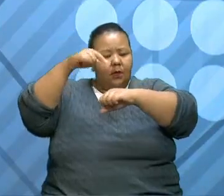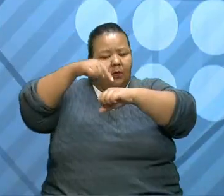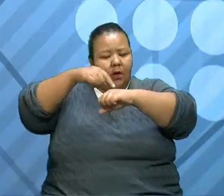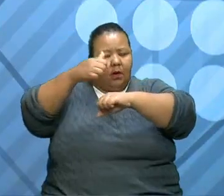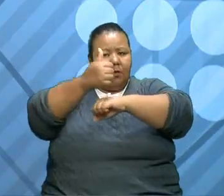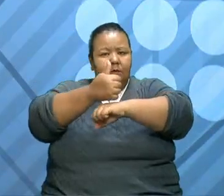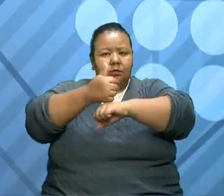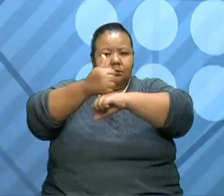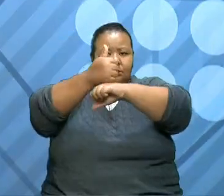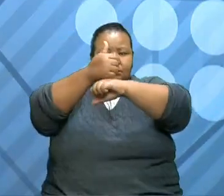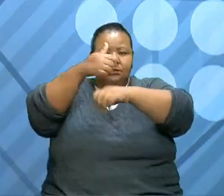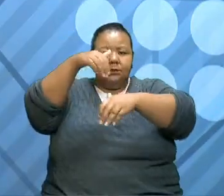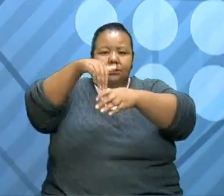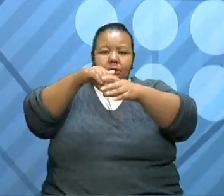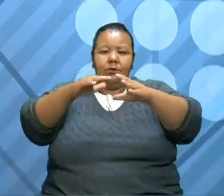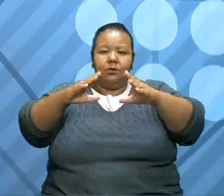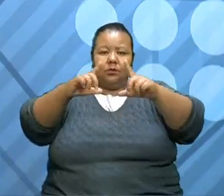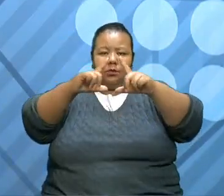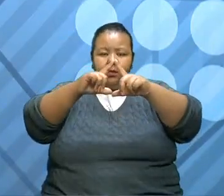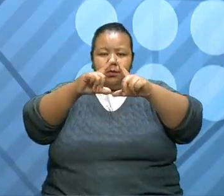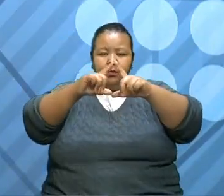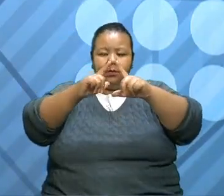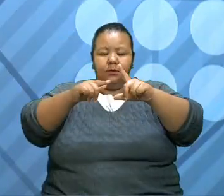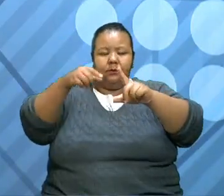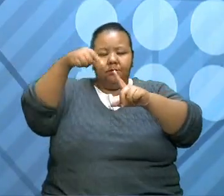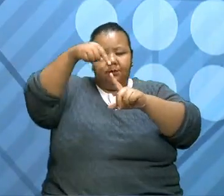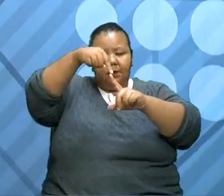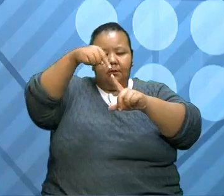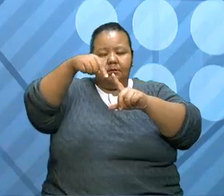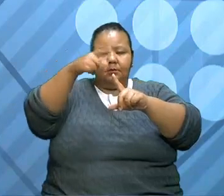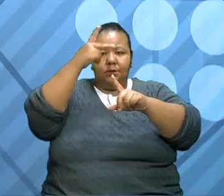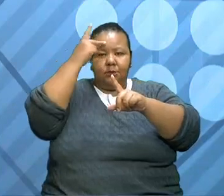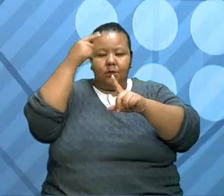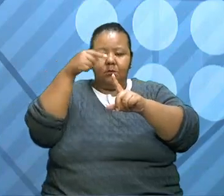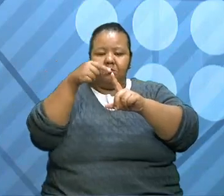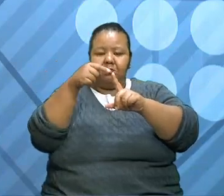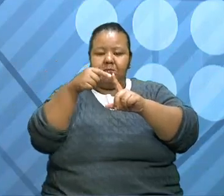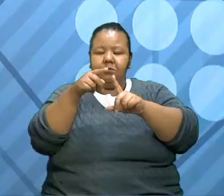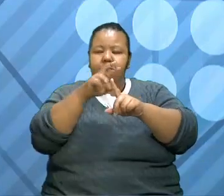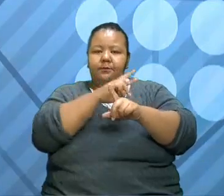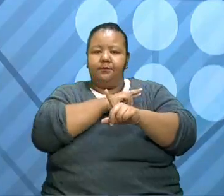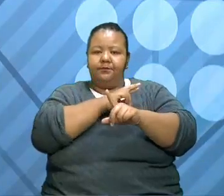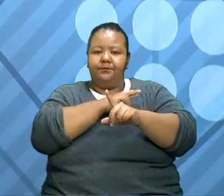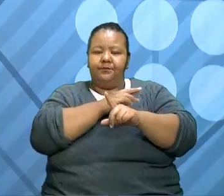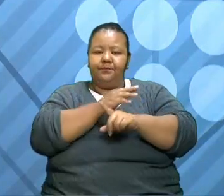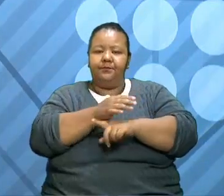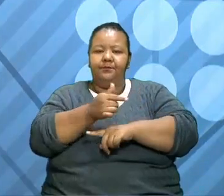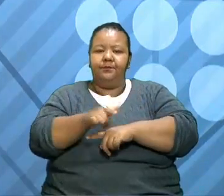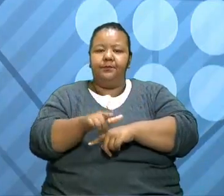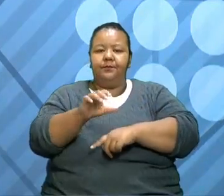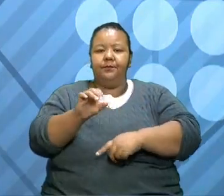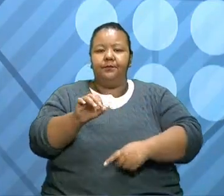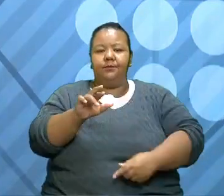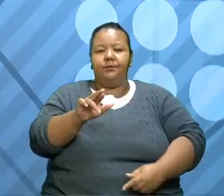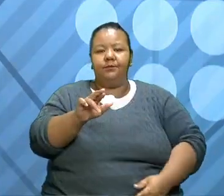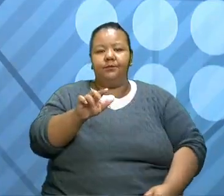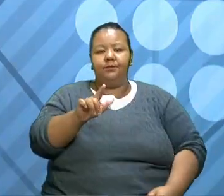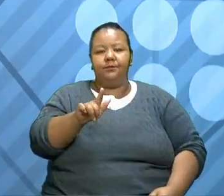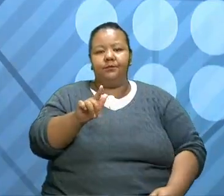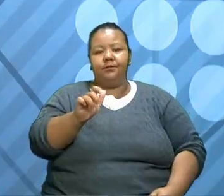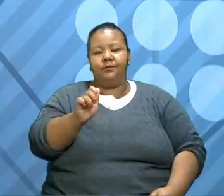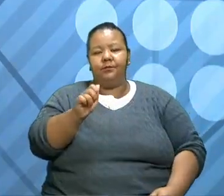da minha organização, dentro da minha pirâmide, dentro da minha estrutura dos níveis hierárquicos. Na orgânica, eu